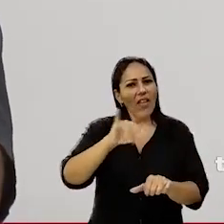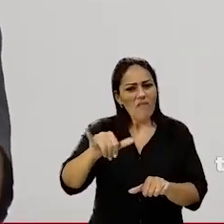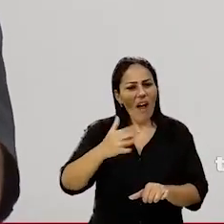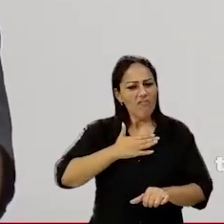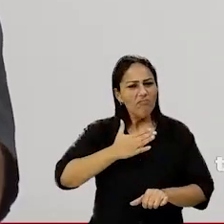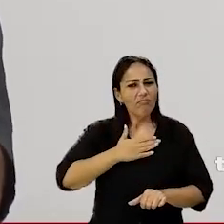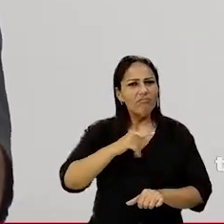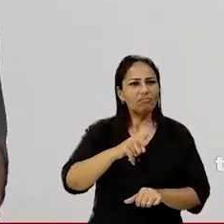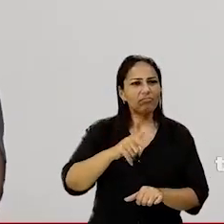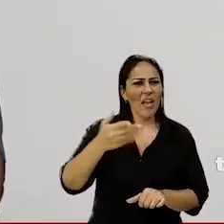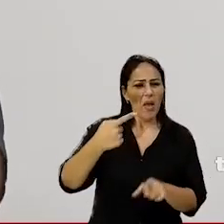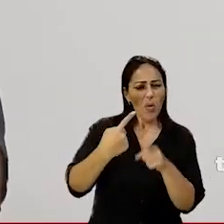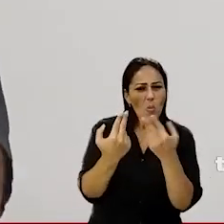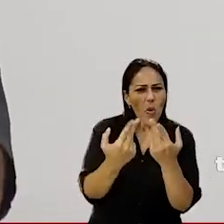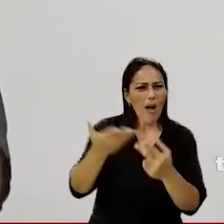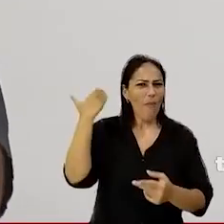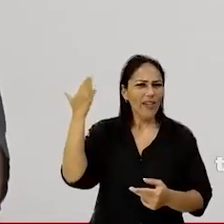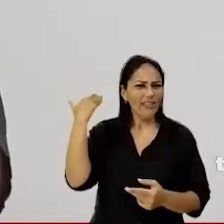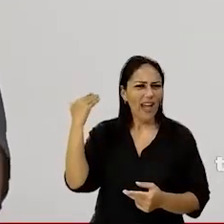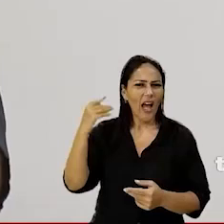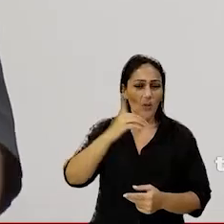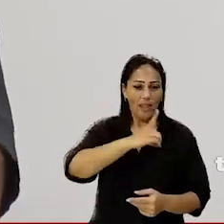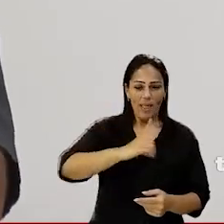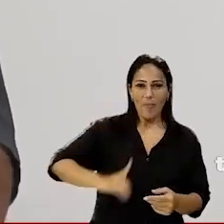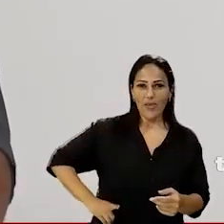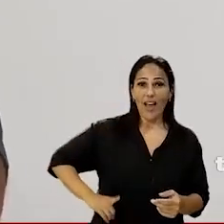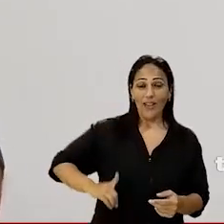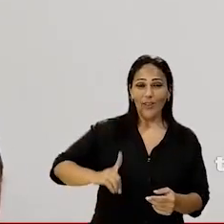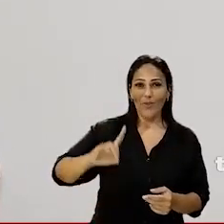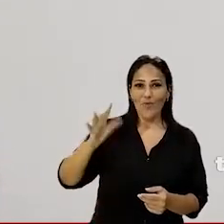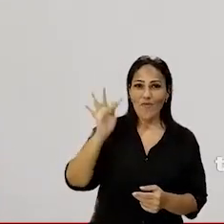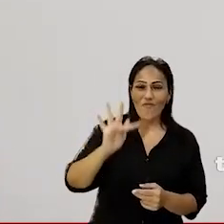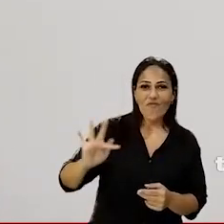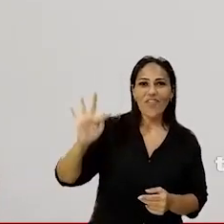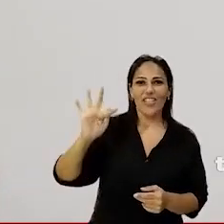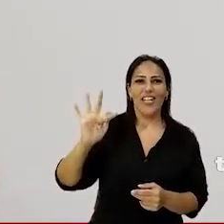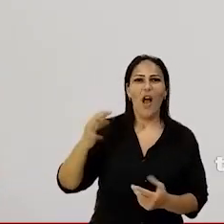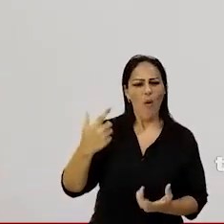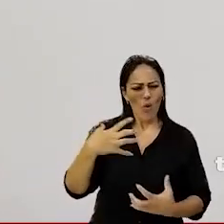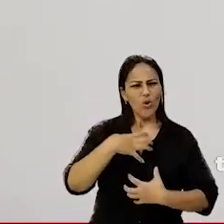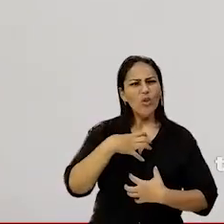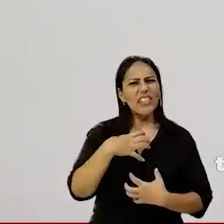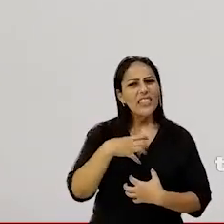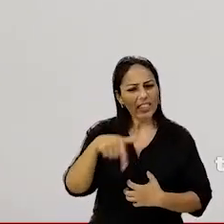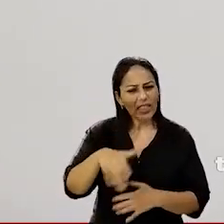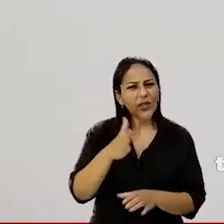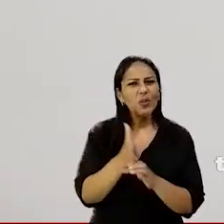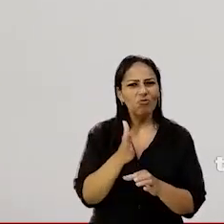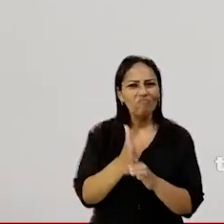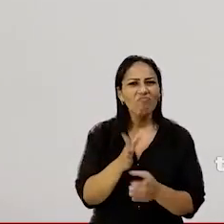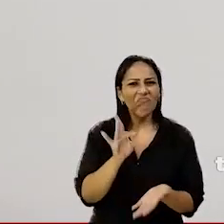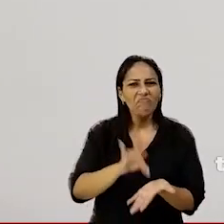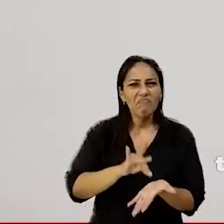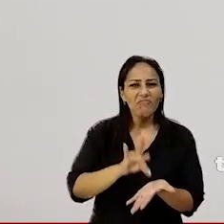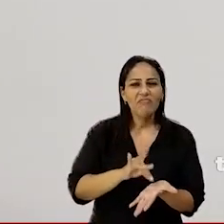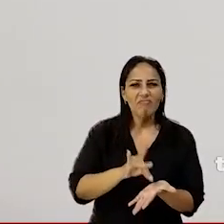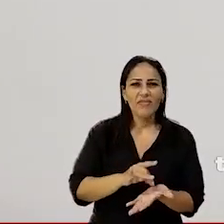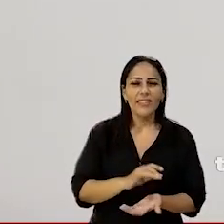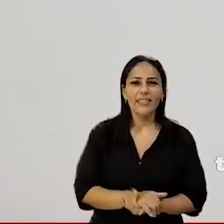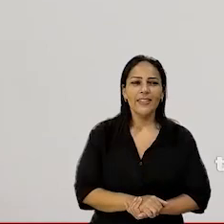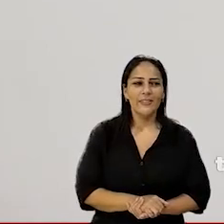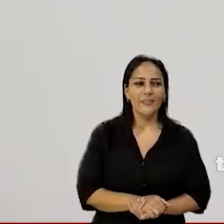como naquela época, para deputado federal. Eu estou sentindo, Caicó. Eu estou